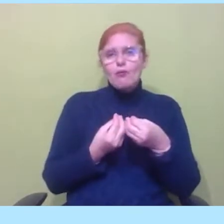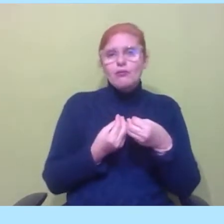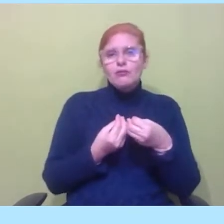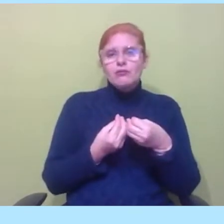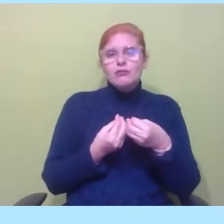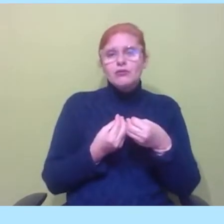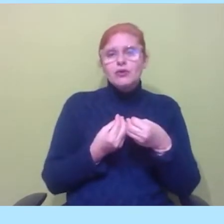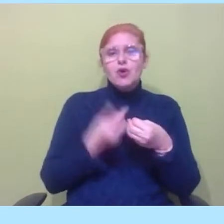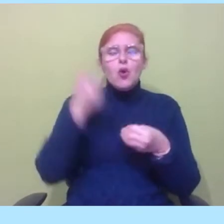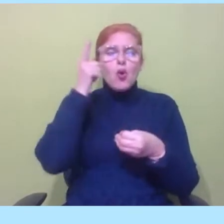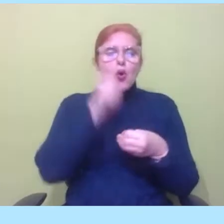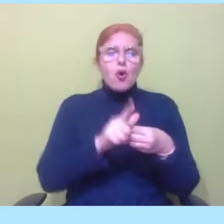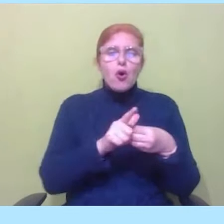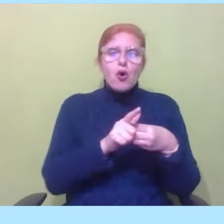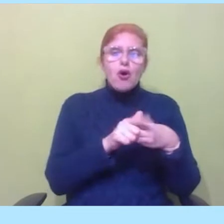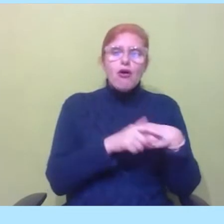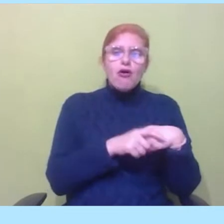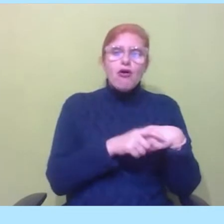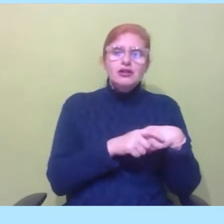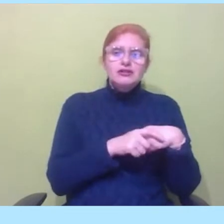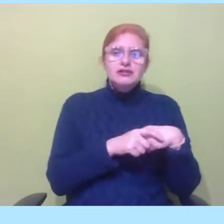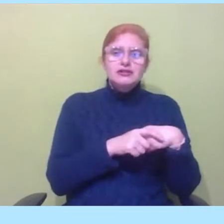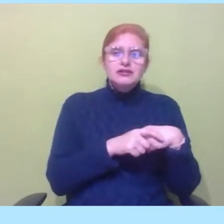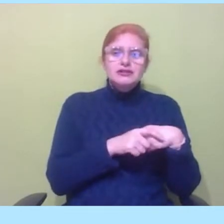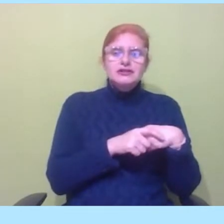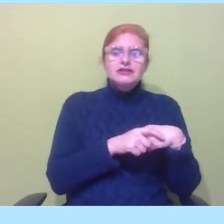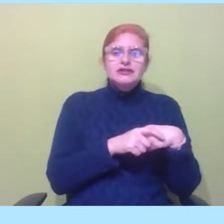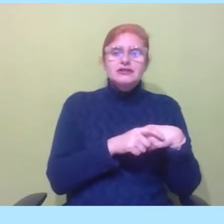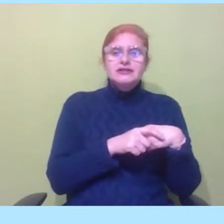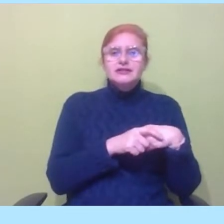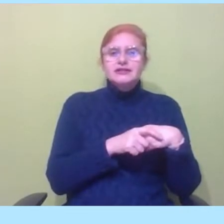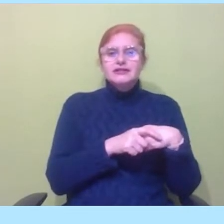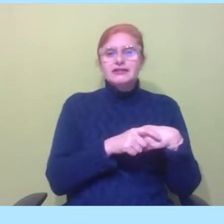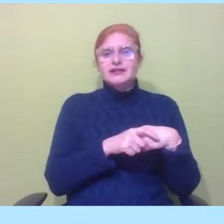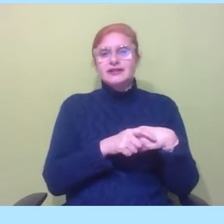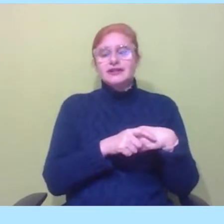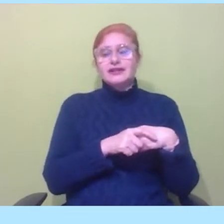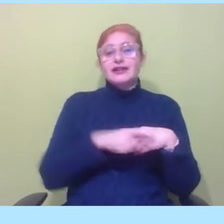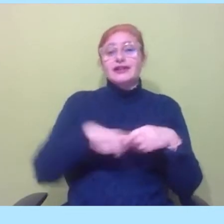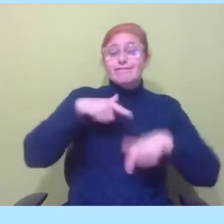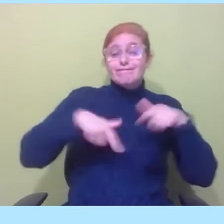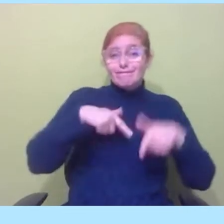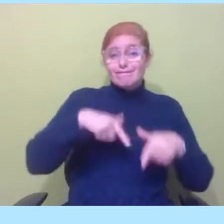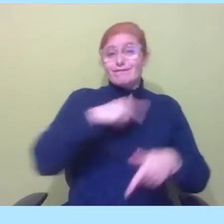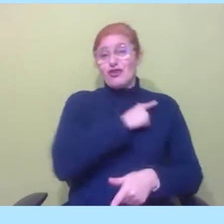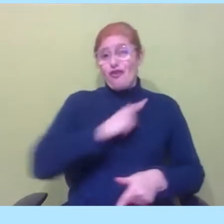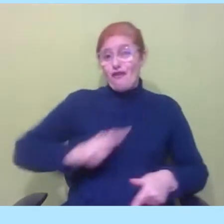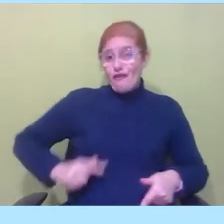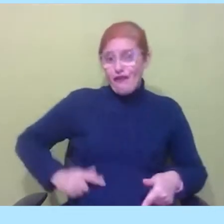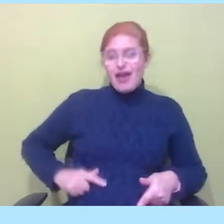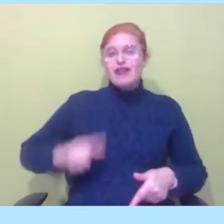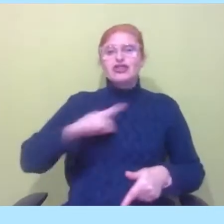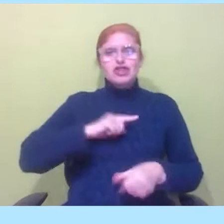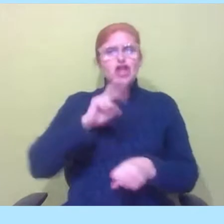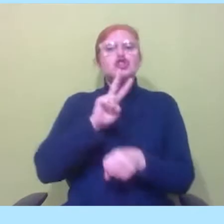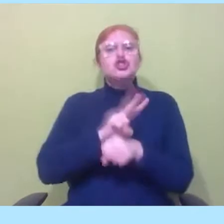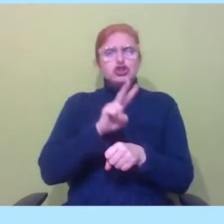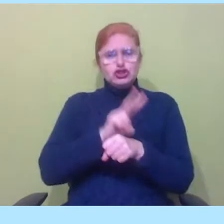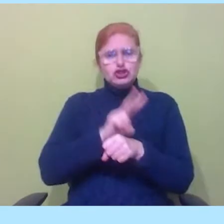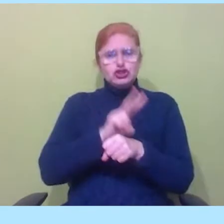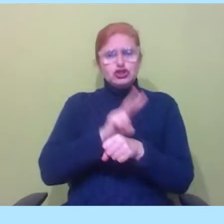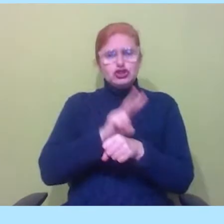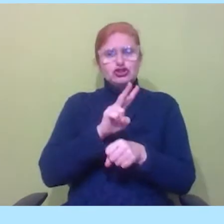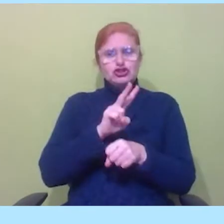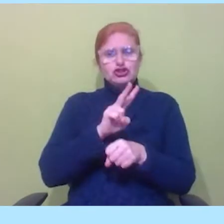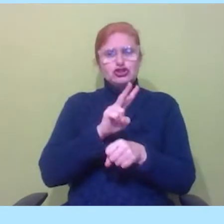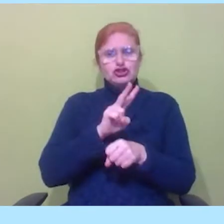com essa questão do governo brasileiro que faz essa vigilância na internet sobre os ativistas, e acho que isso